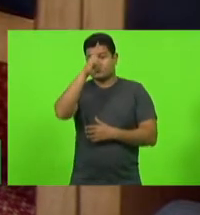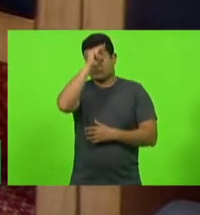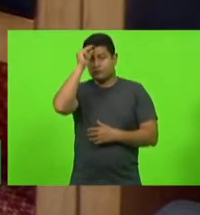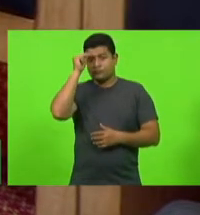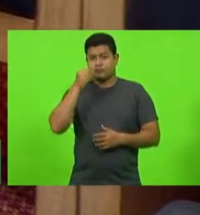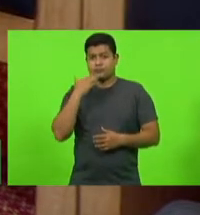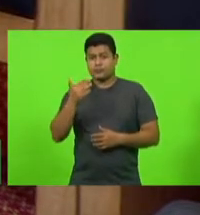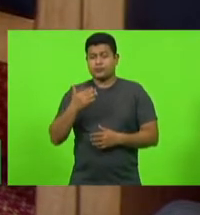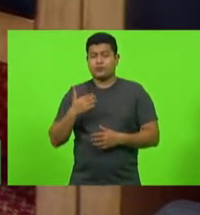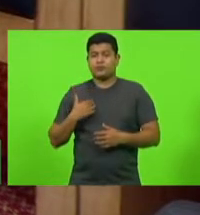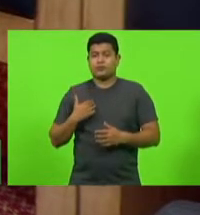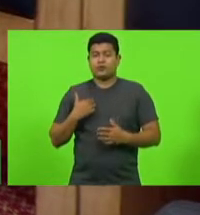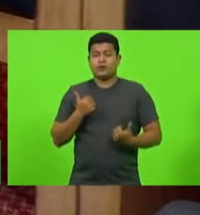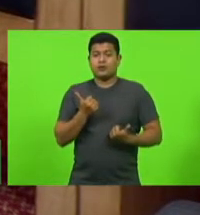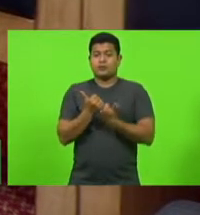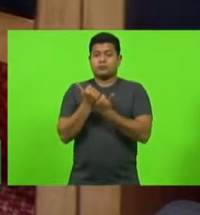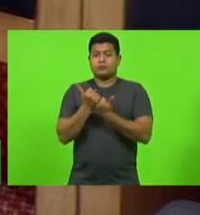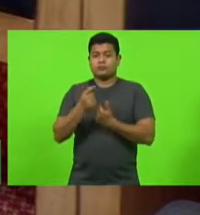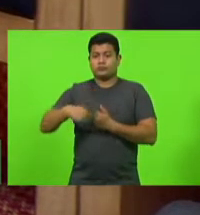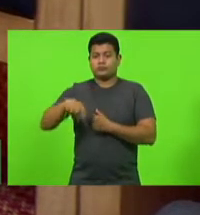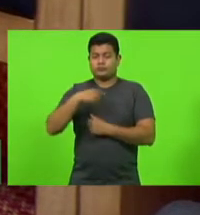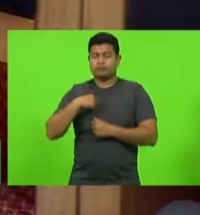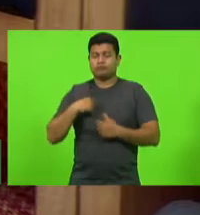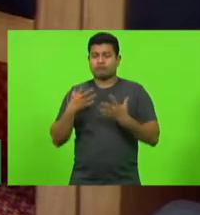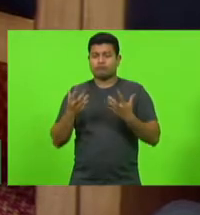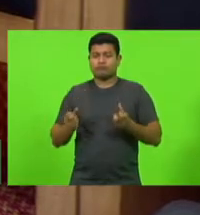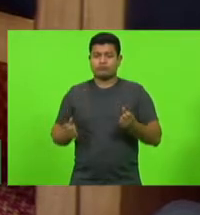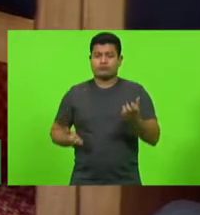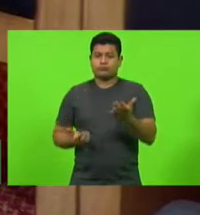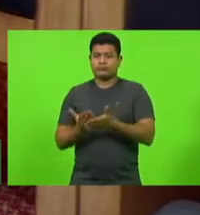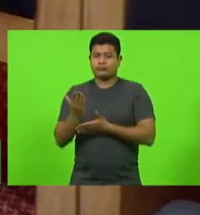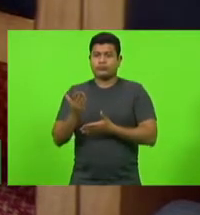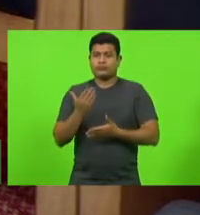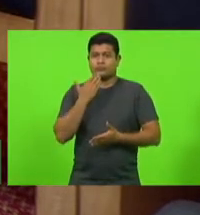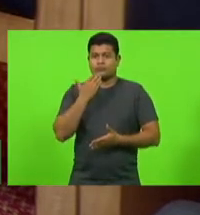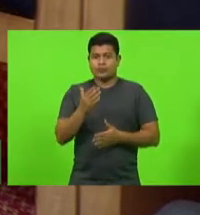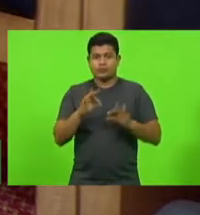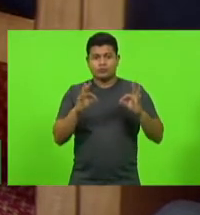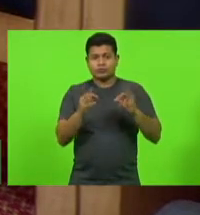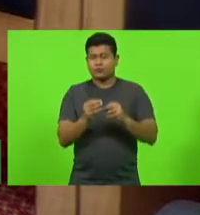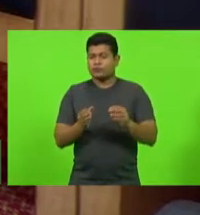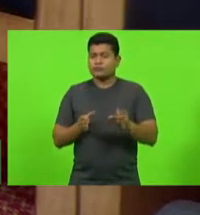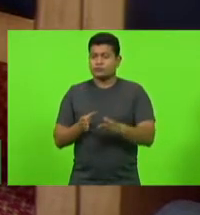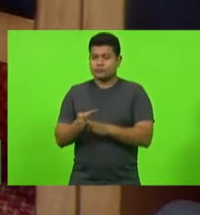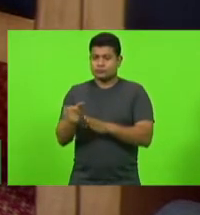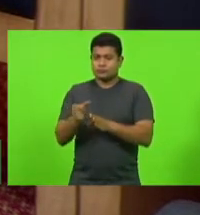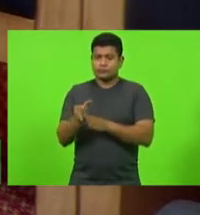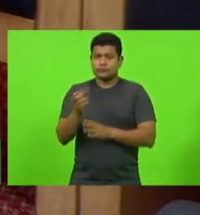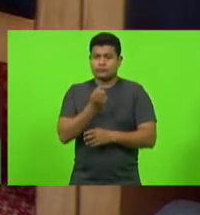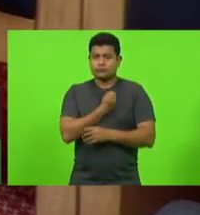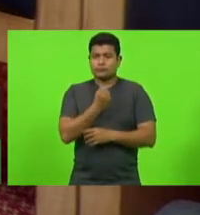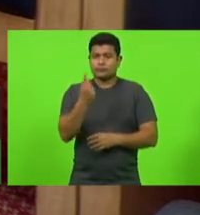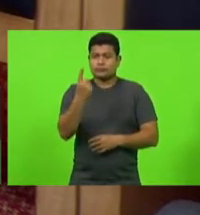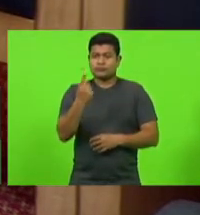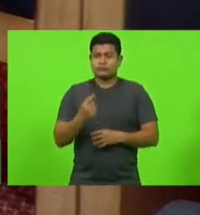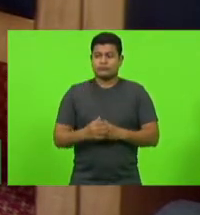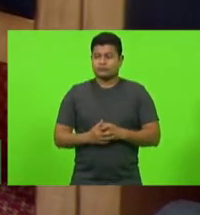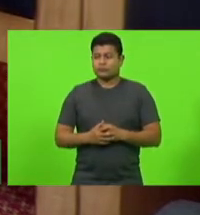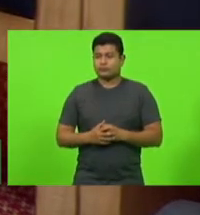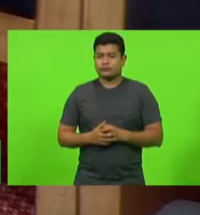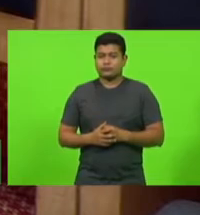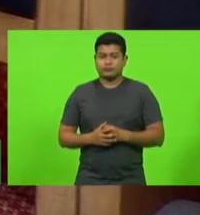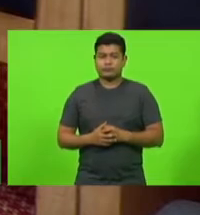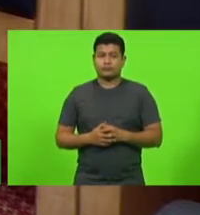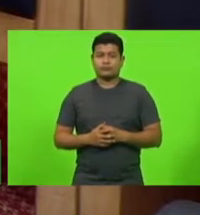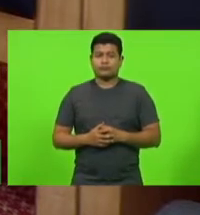nosso apoio aí nesses últimos meses. Então, eu encaminho o voto 1, peço aos colegas voto 1. Senhor presidente. Senhor